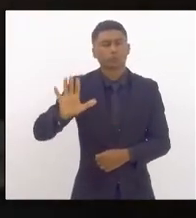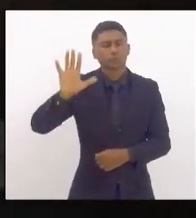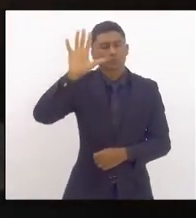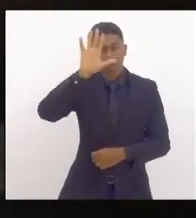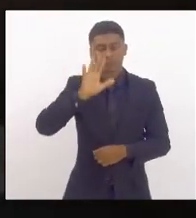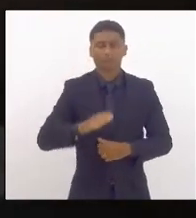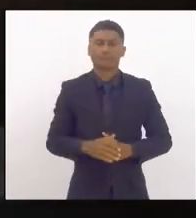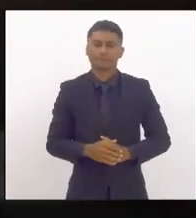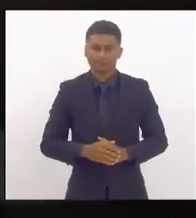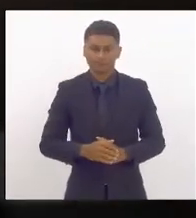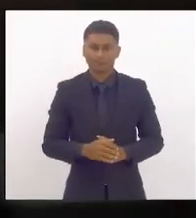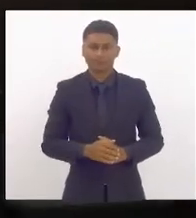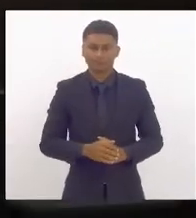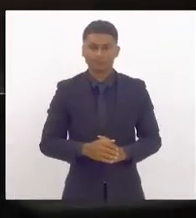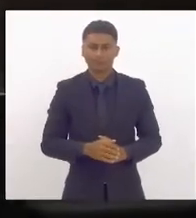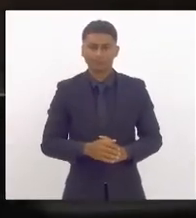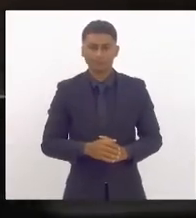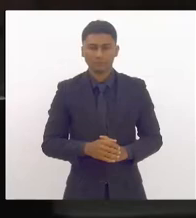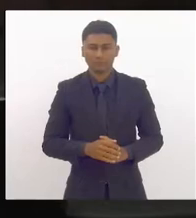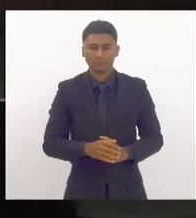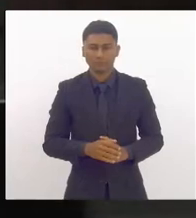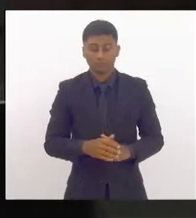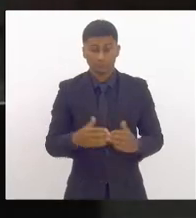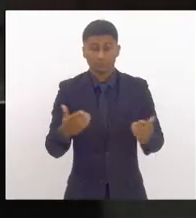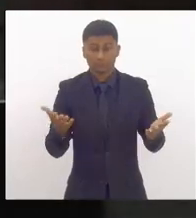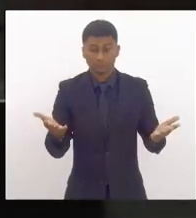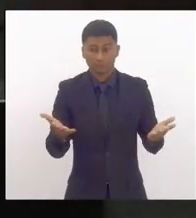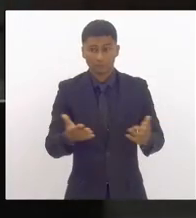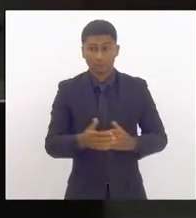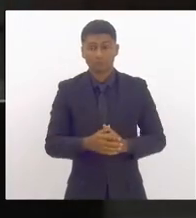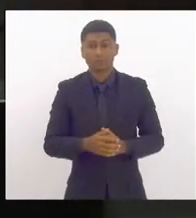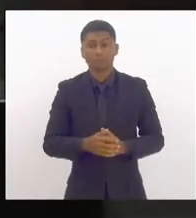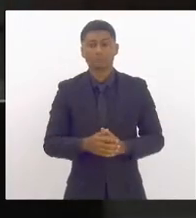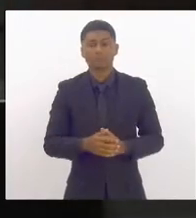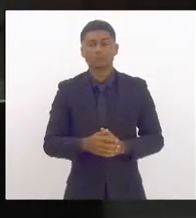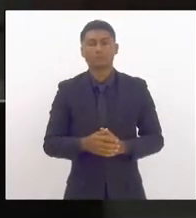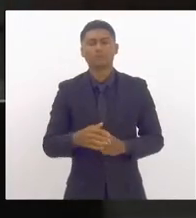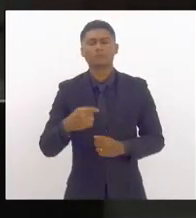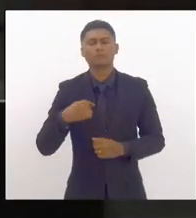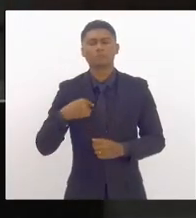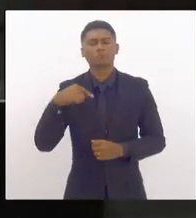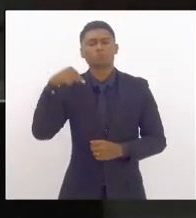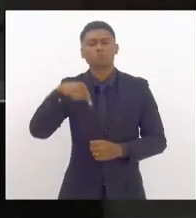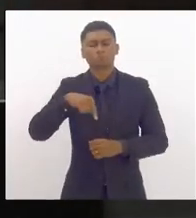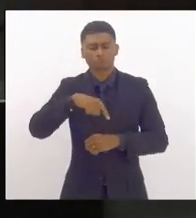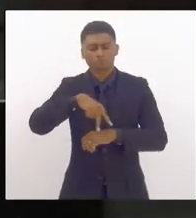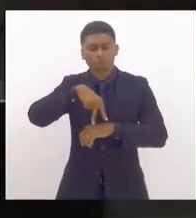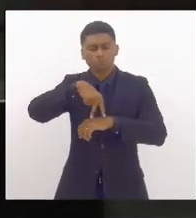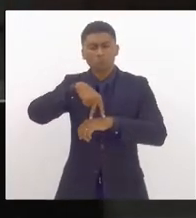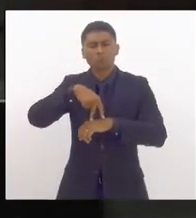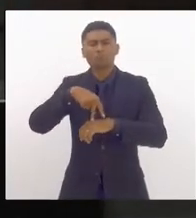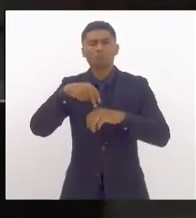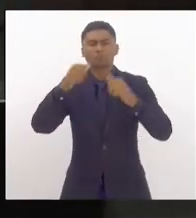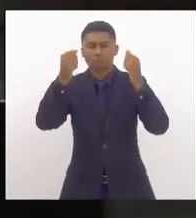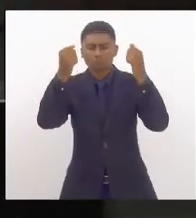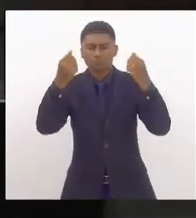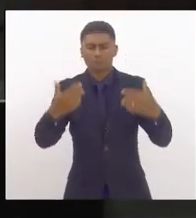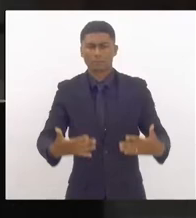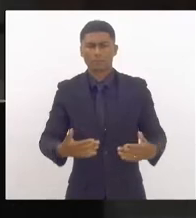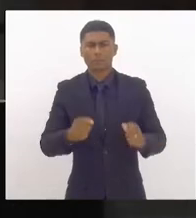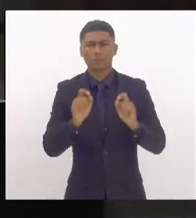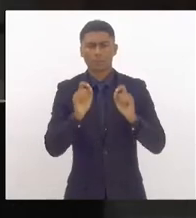presidência e eu queria aqui a registrar o